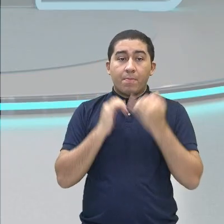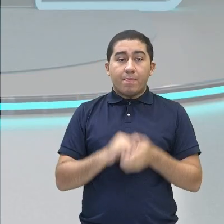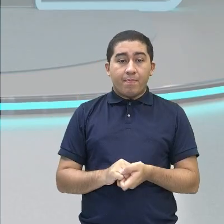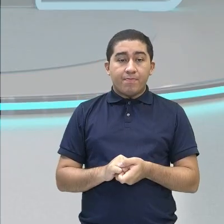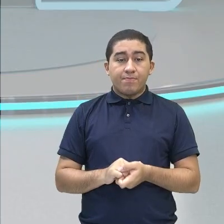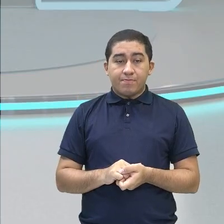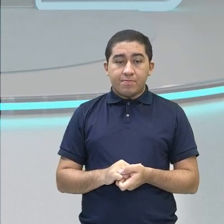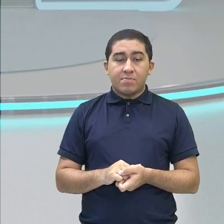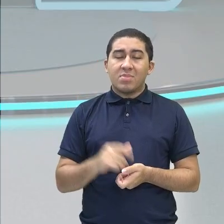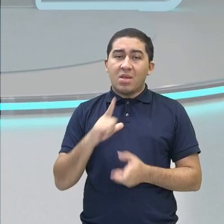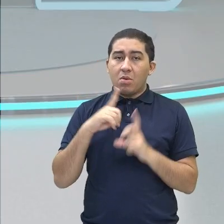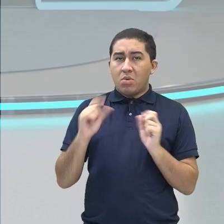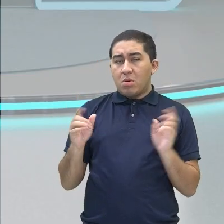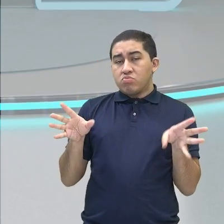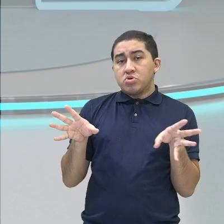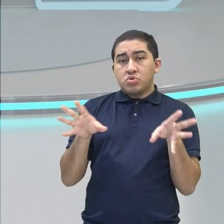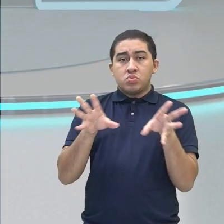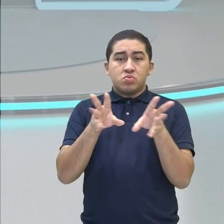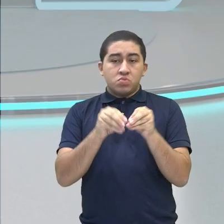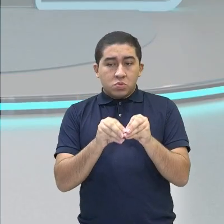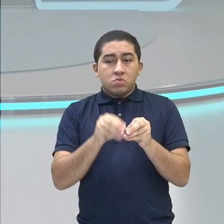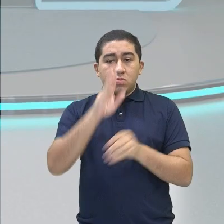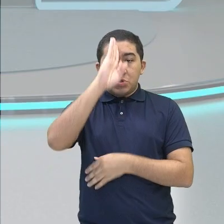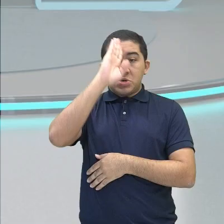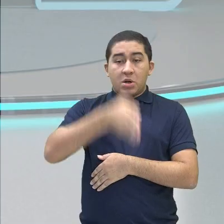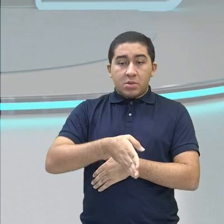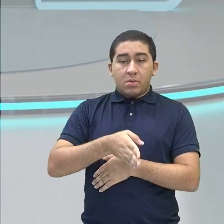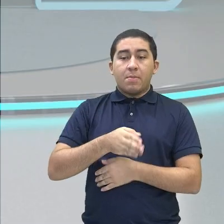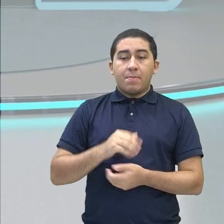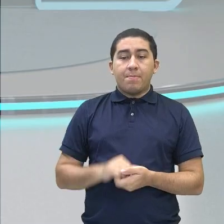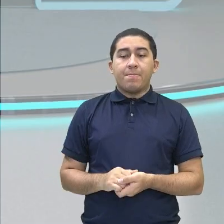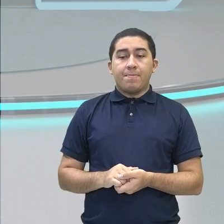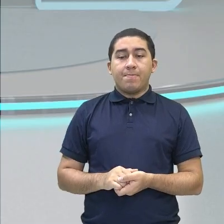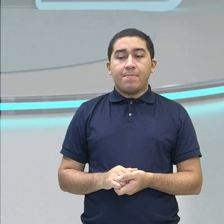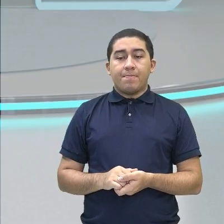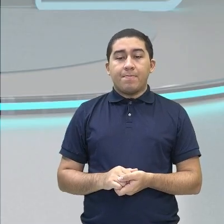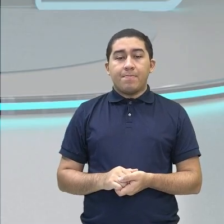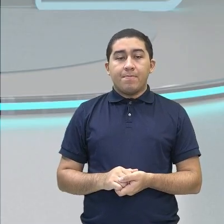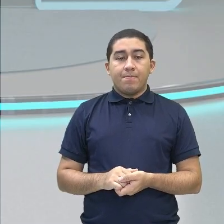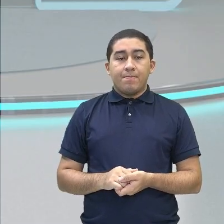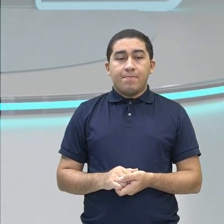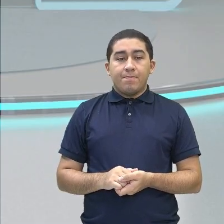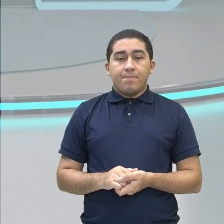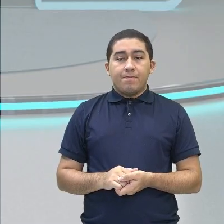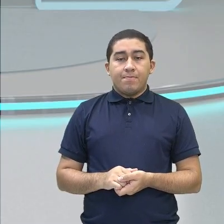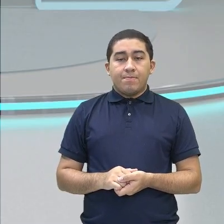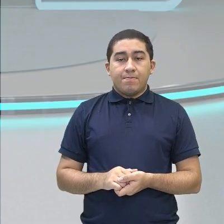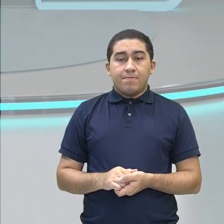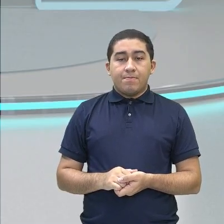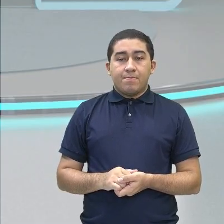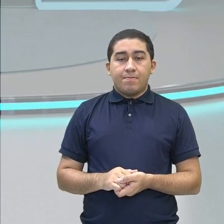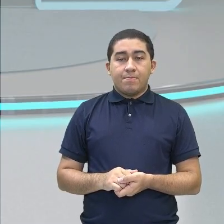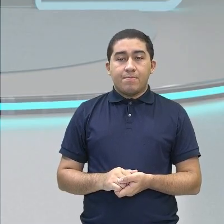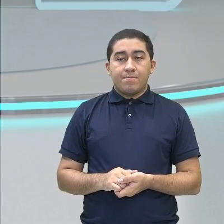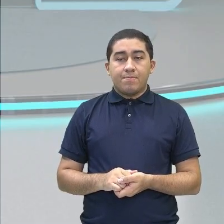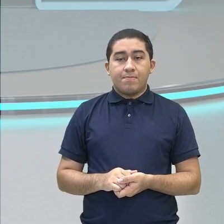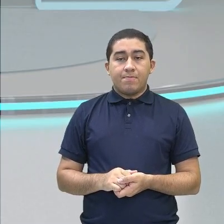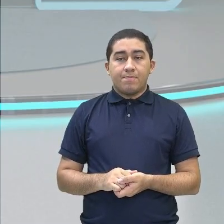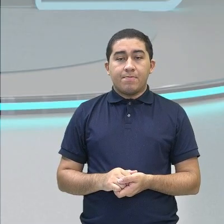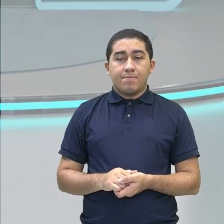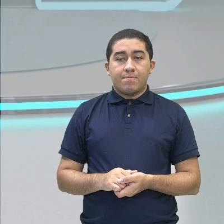mais sintética, de forma mais rápida para se entender. Então, os gráficos, eles